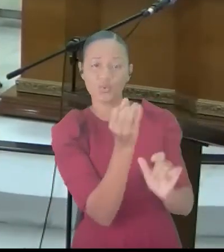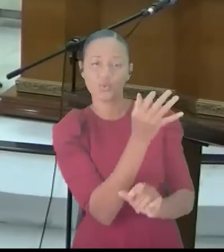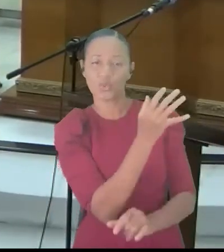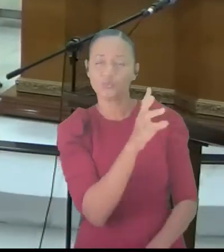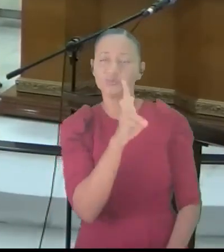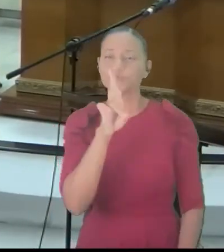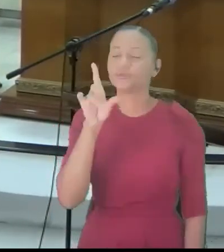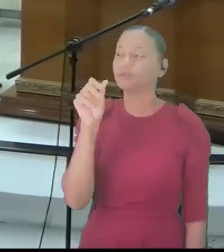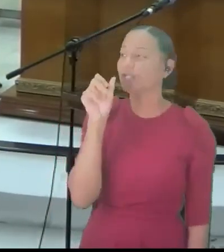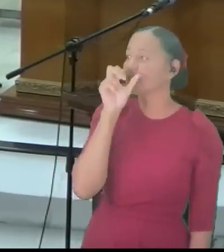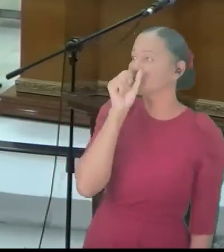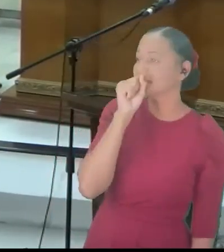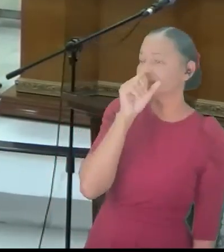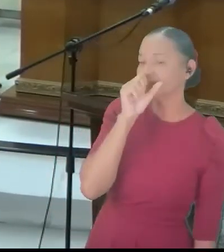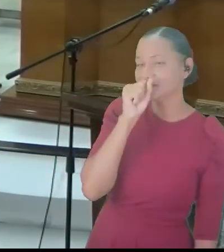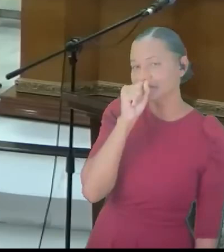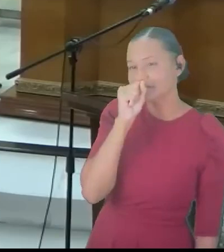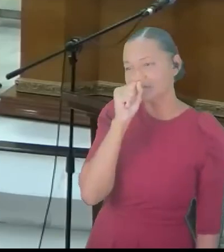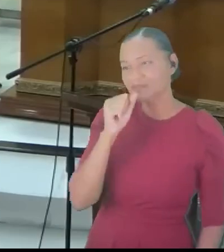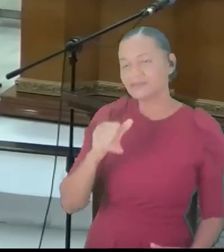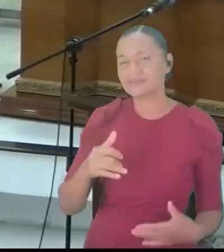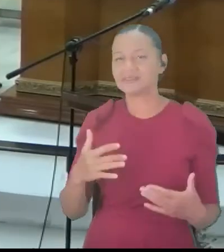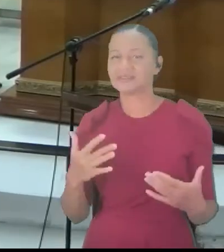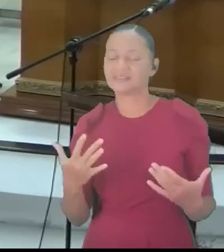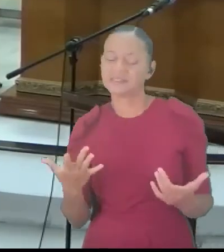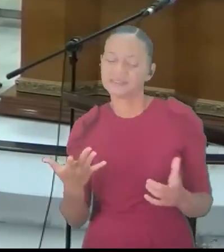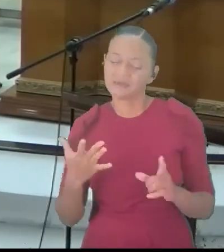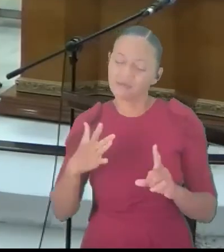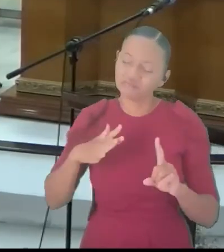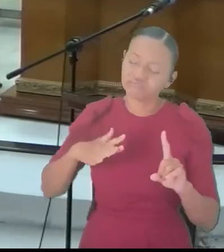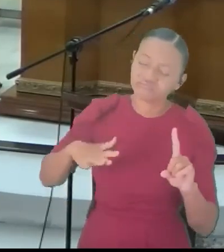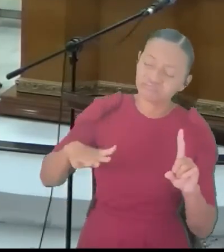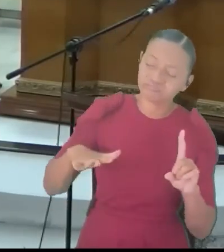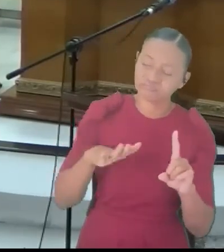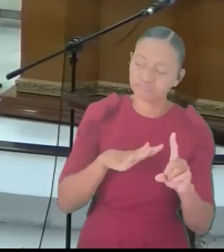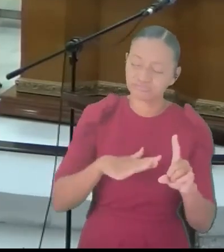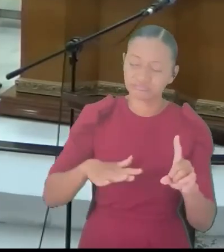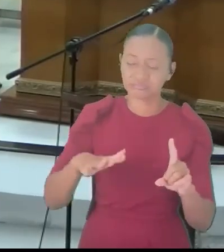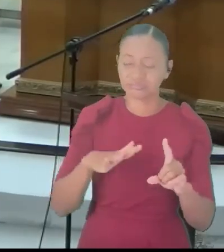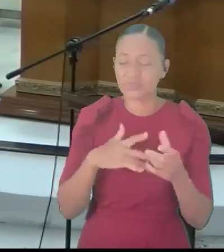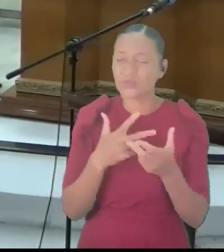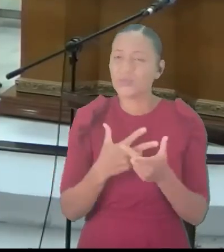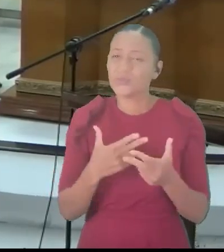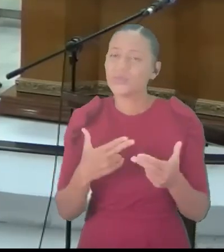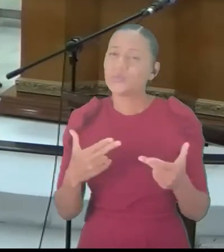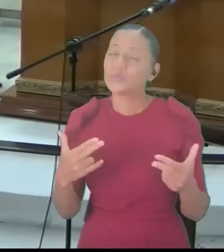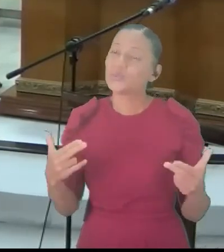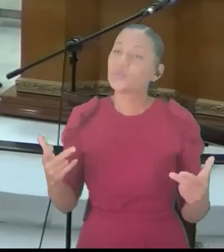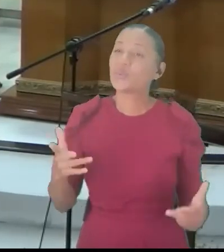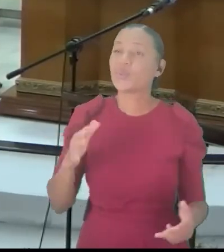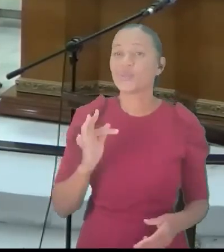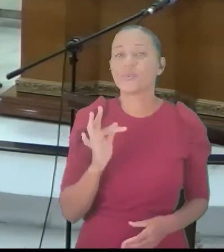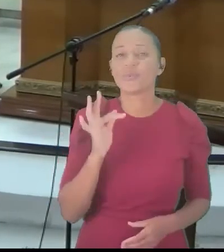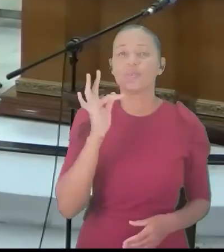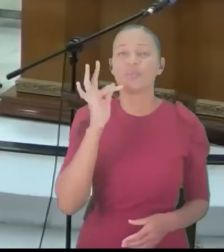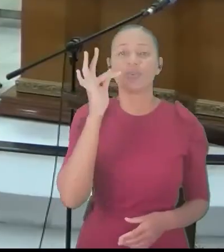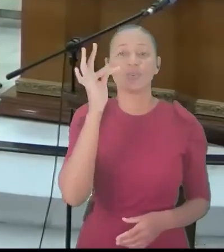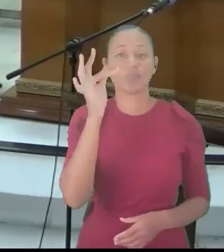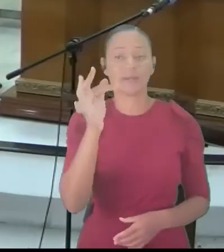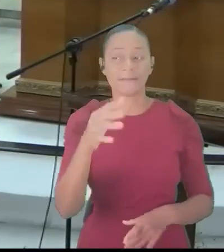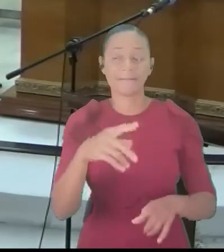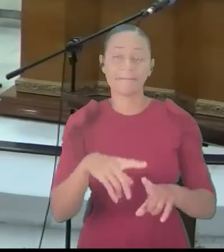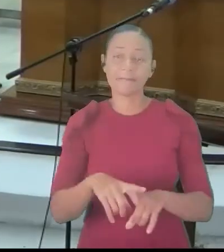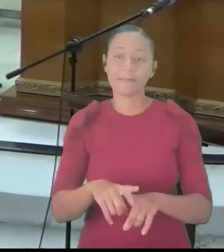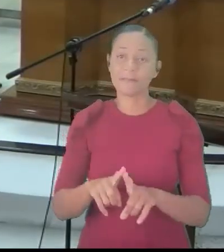sábados, que são sombras das coisas futuras,